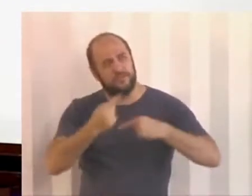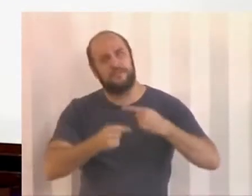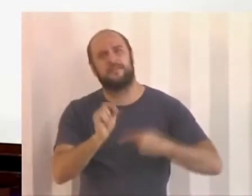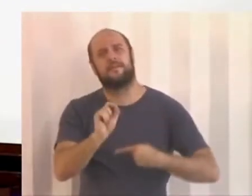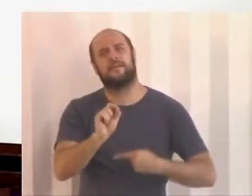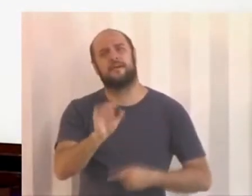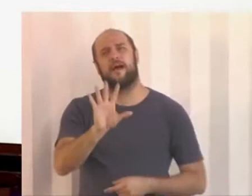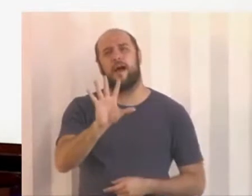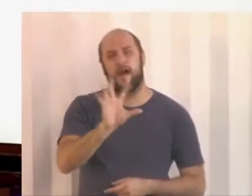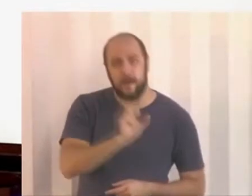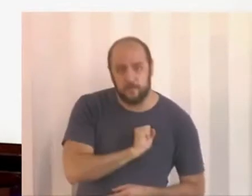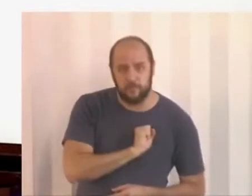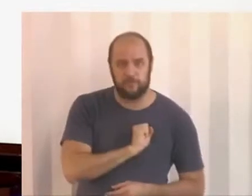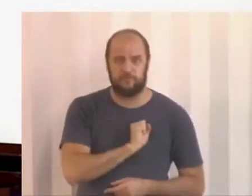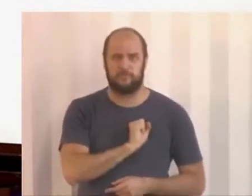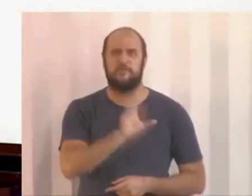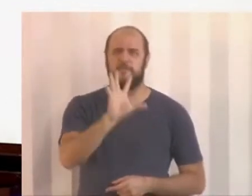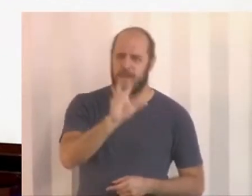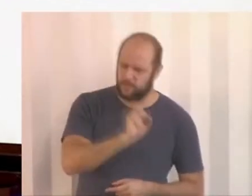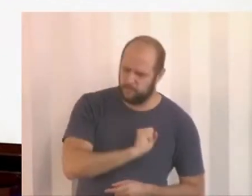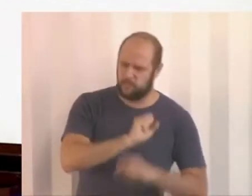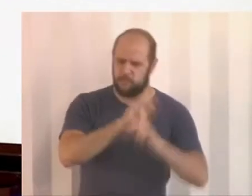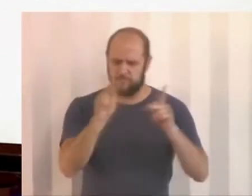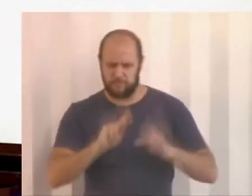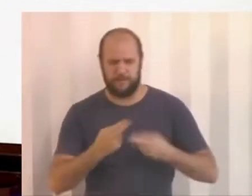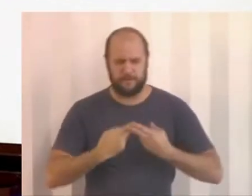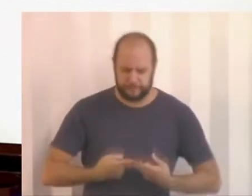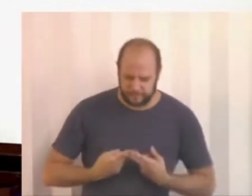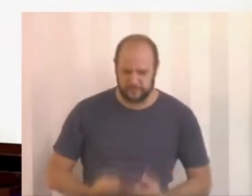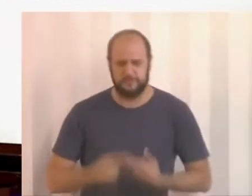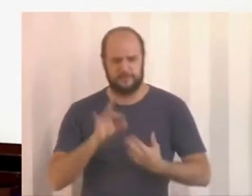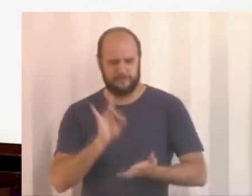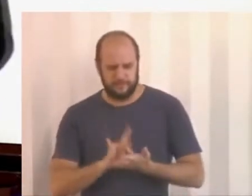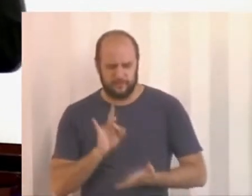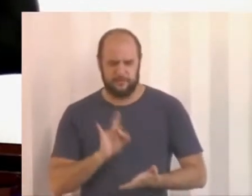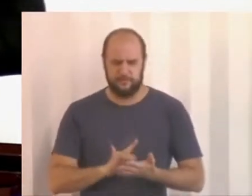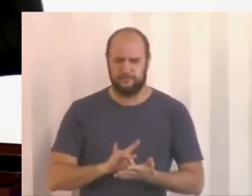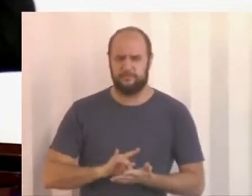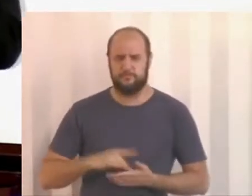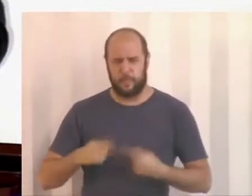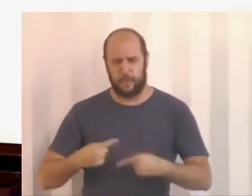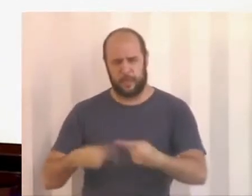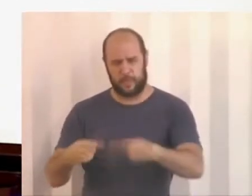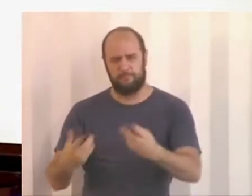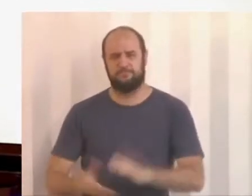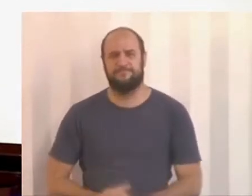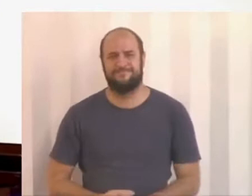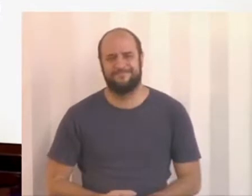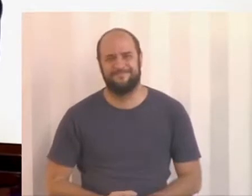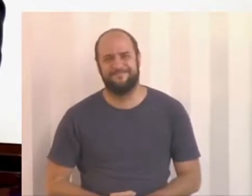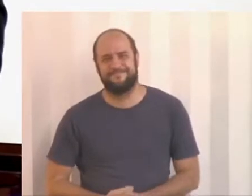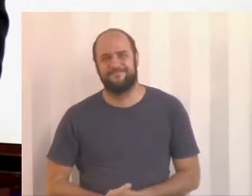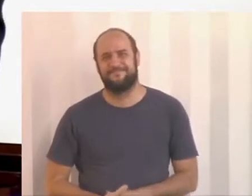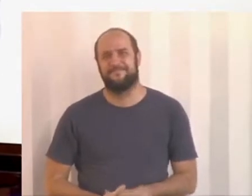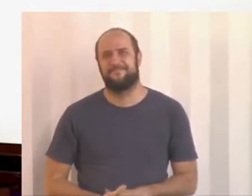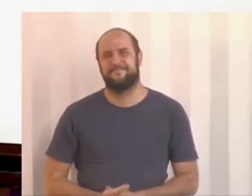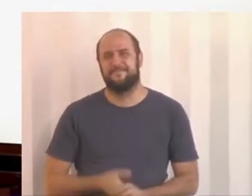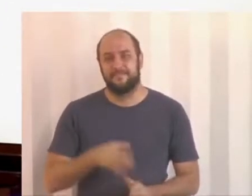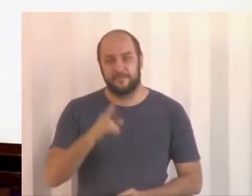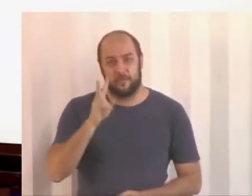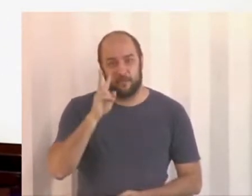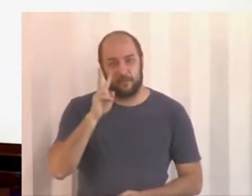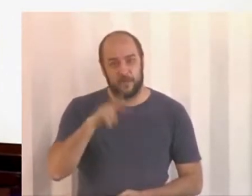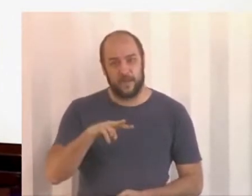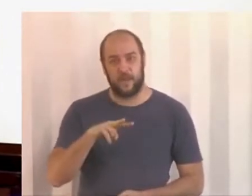amor. Você tem uma sequência: amor, paz, longanimidade, benignidade, bondade, fidelidade, mansidão, domínio próprio. E se fôssemos olhar para o